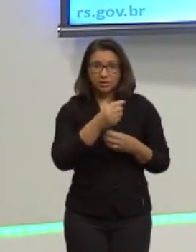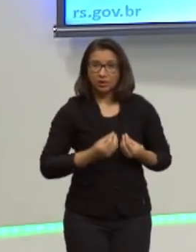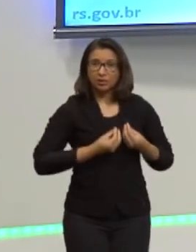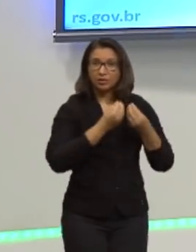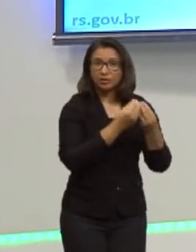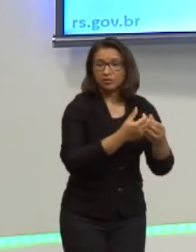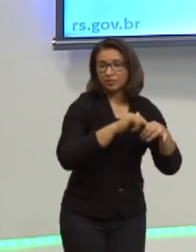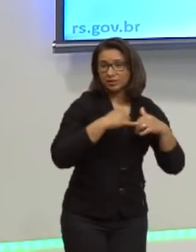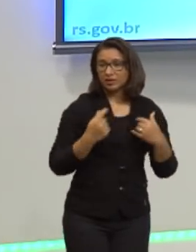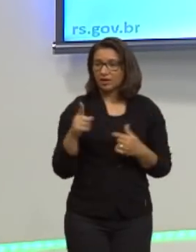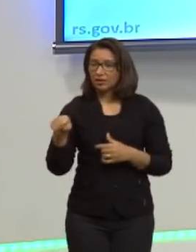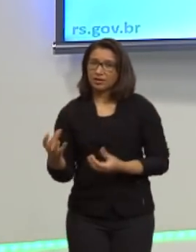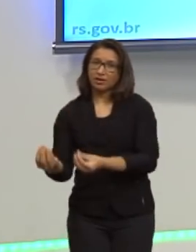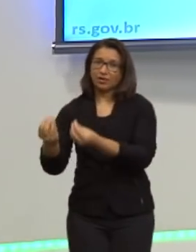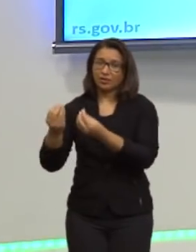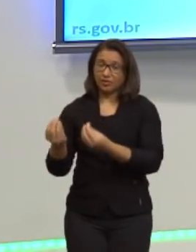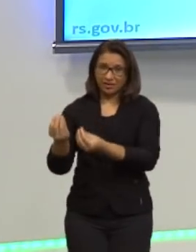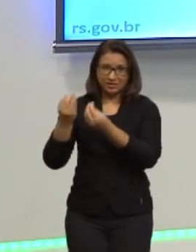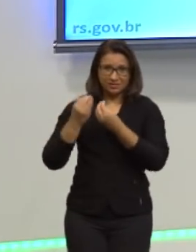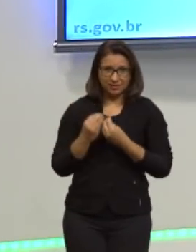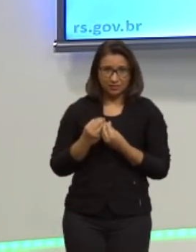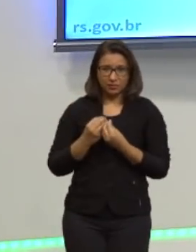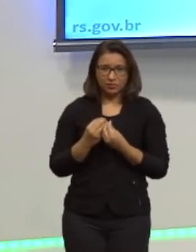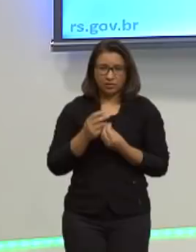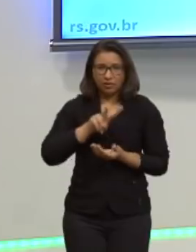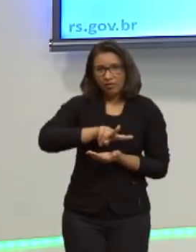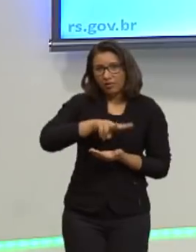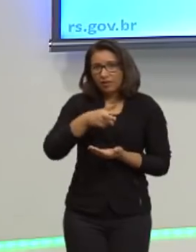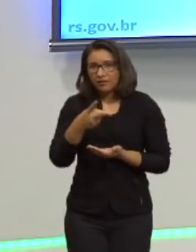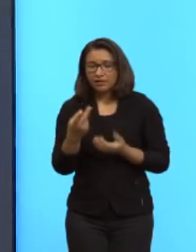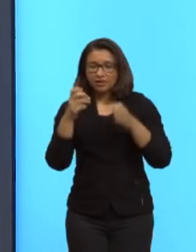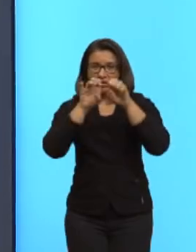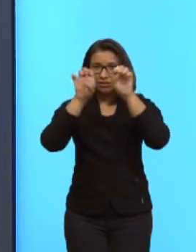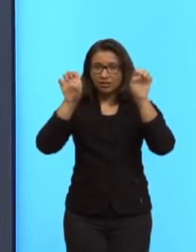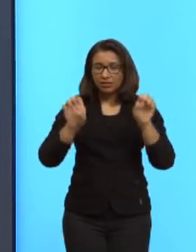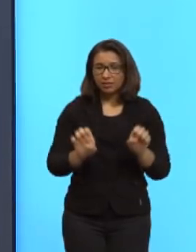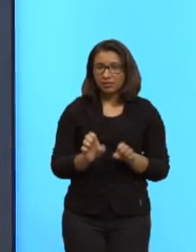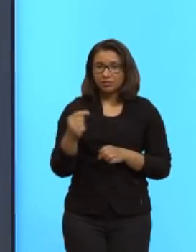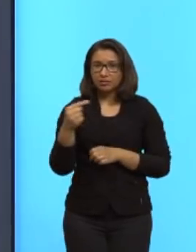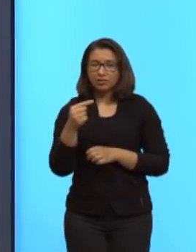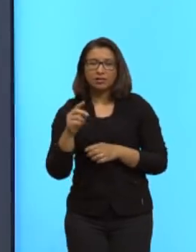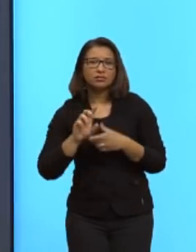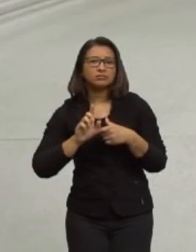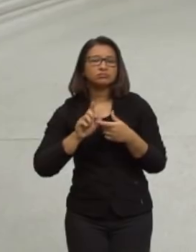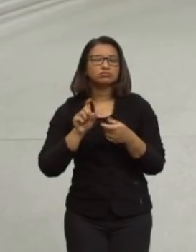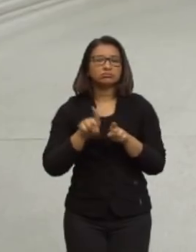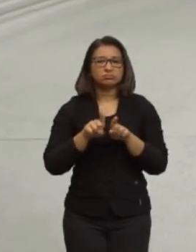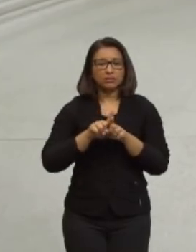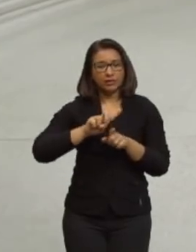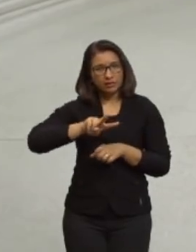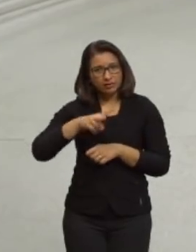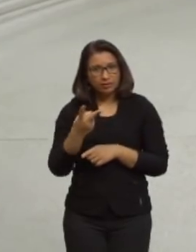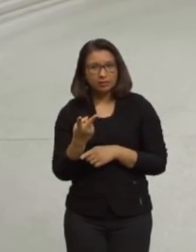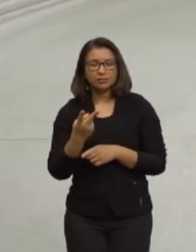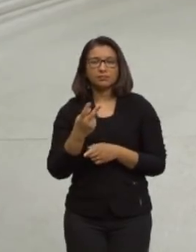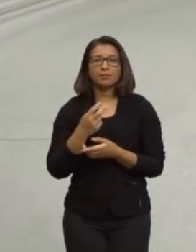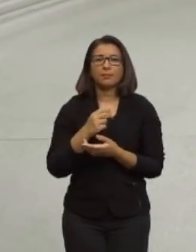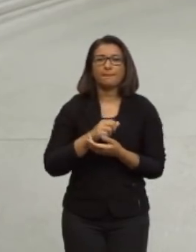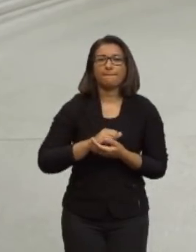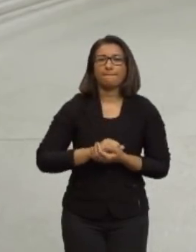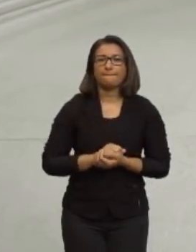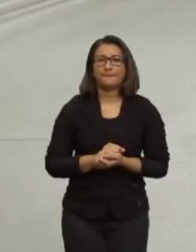energia para cá eu recebo energia é só eu inverter essa equação inverter o sinal tranquilo então vamos lá